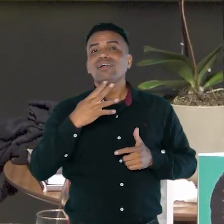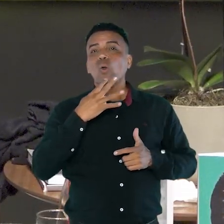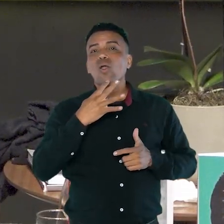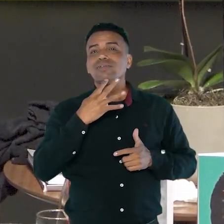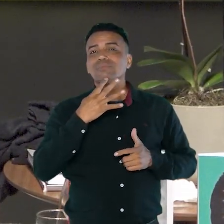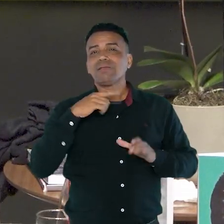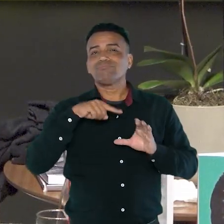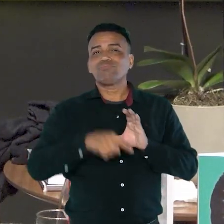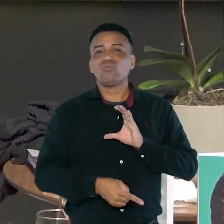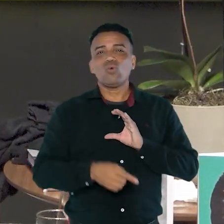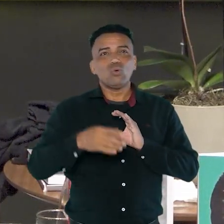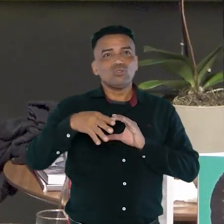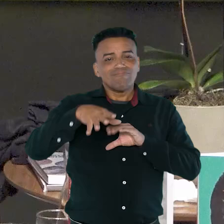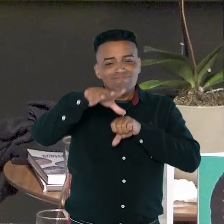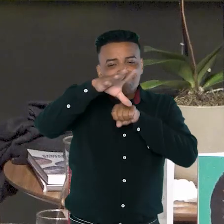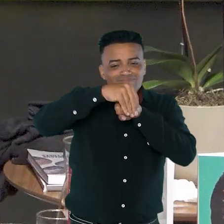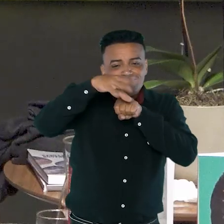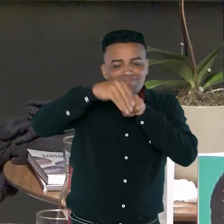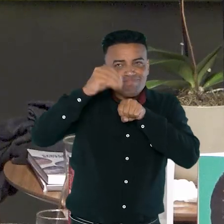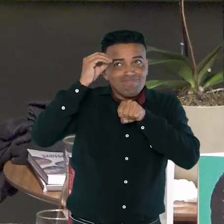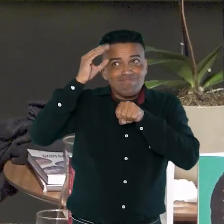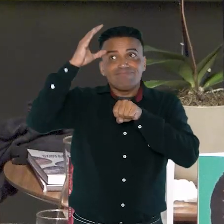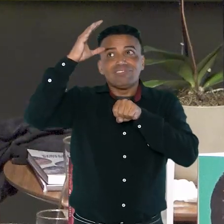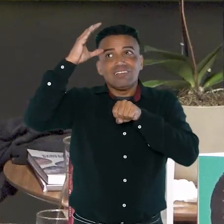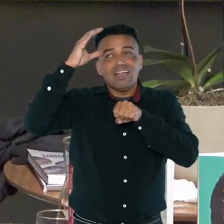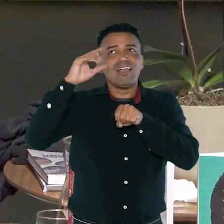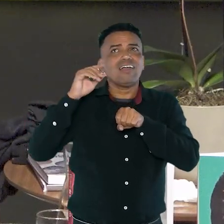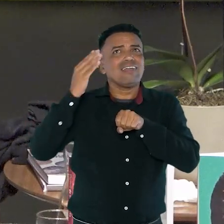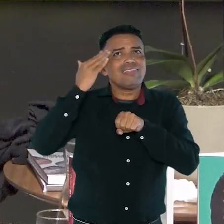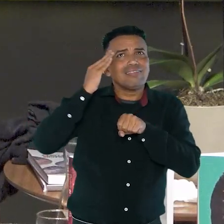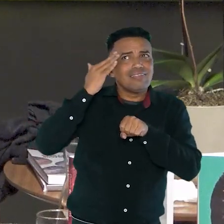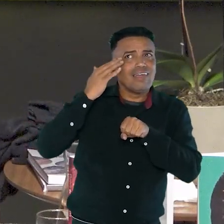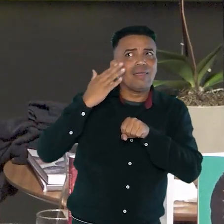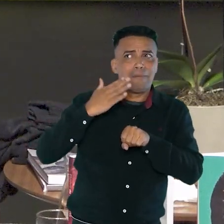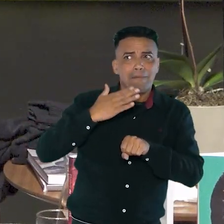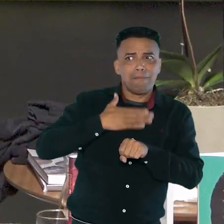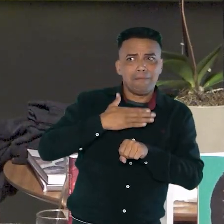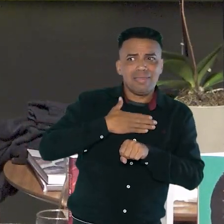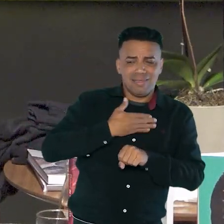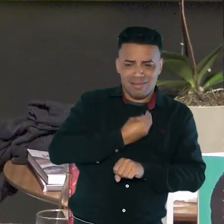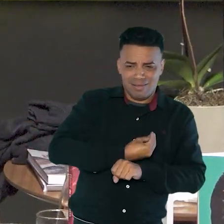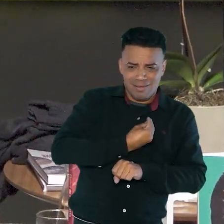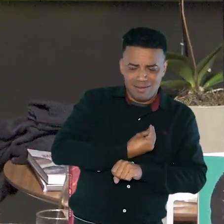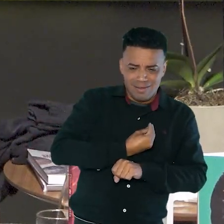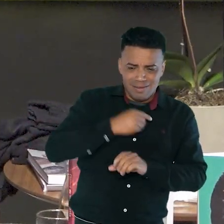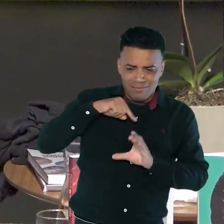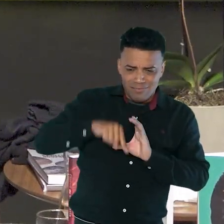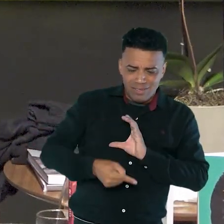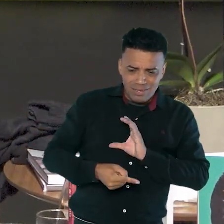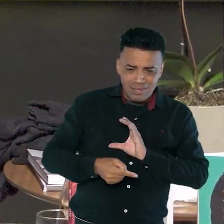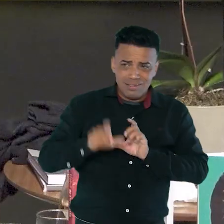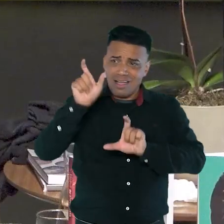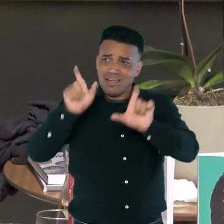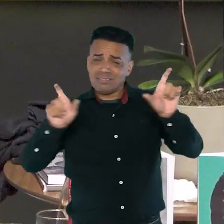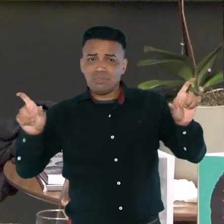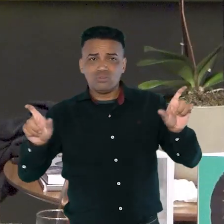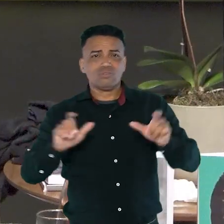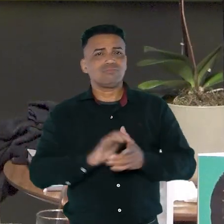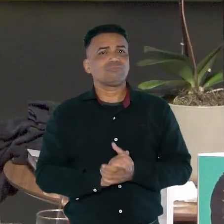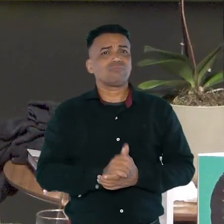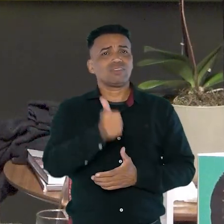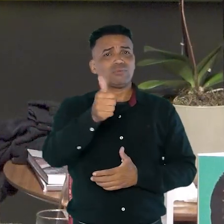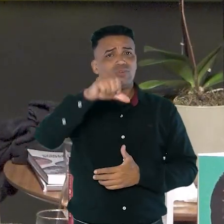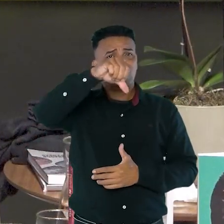tentar entender qual que é a minha, qual que é a das pessoas. Sabe, porque assim, eu era nos anos